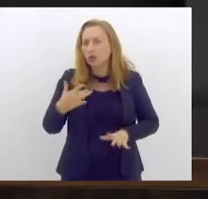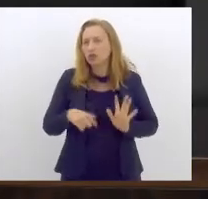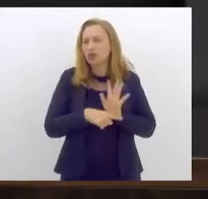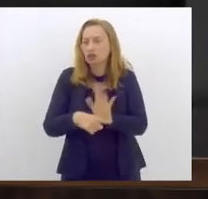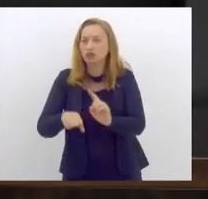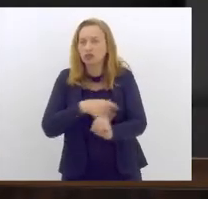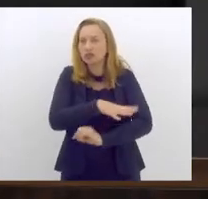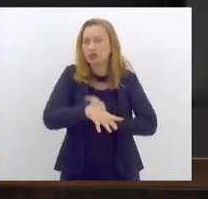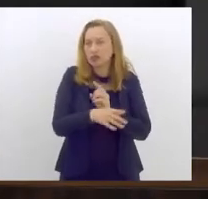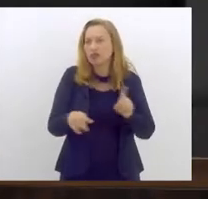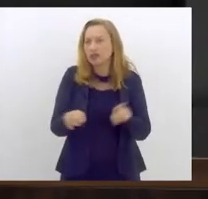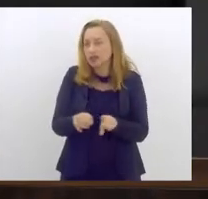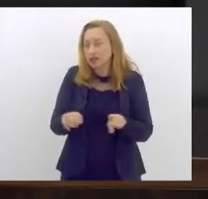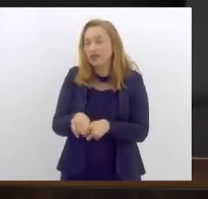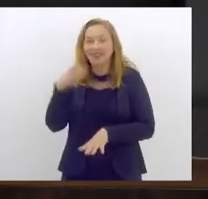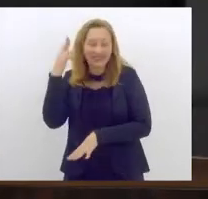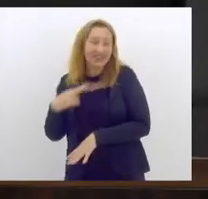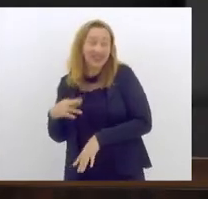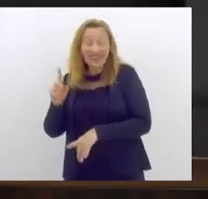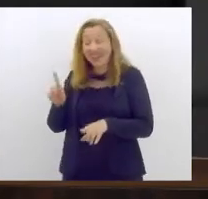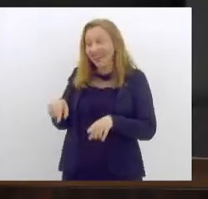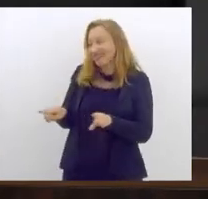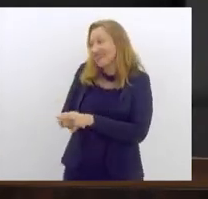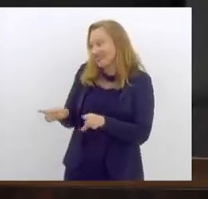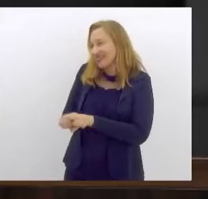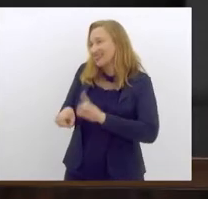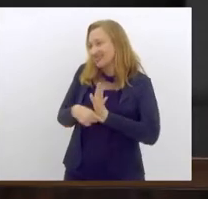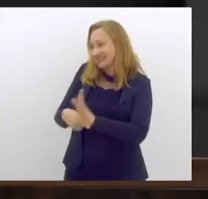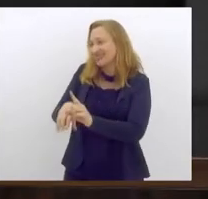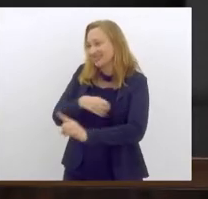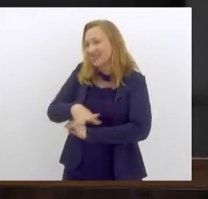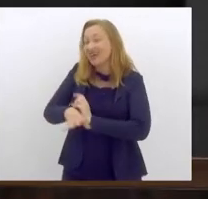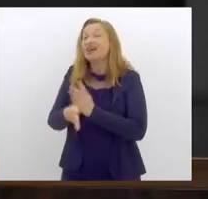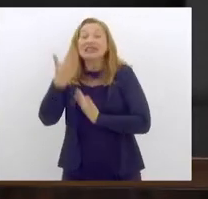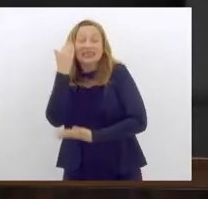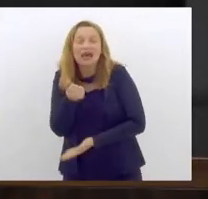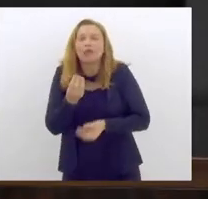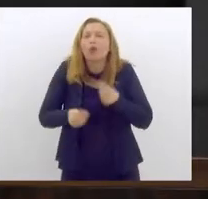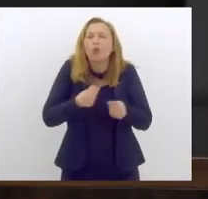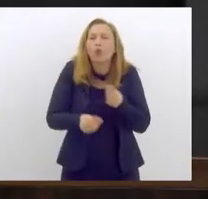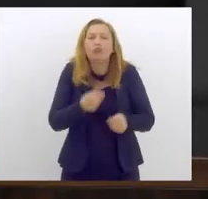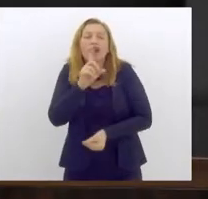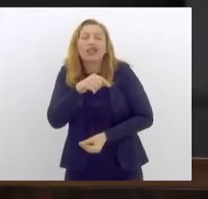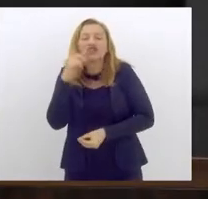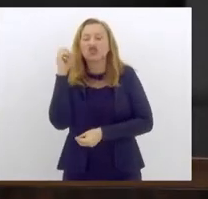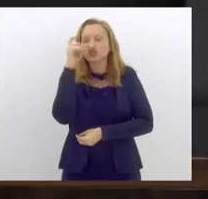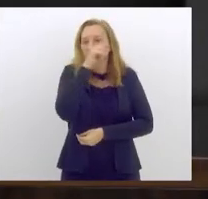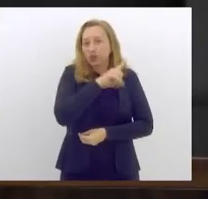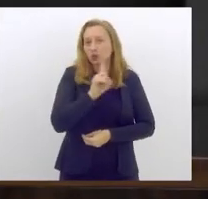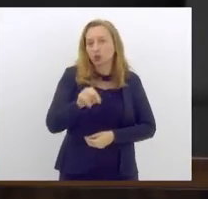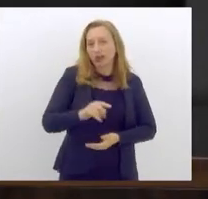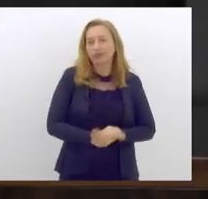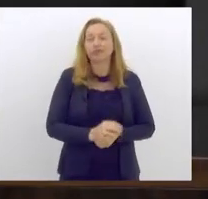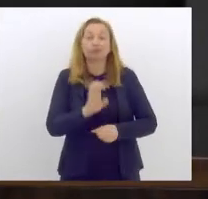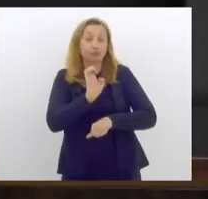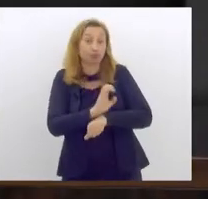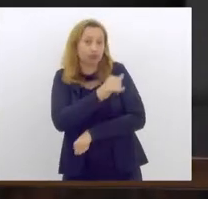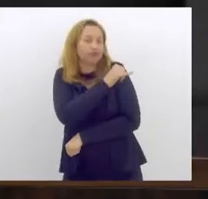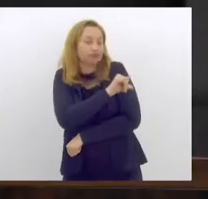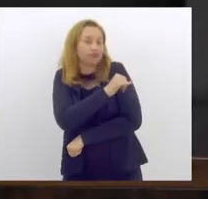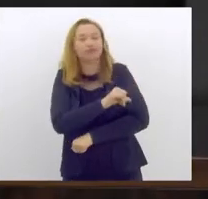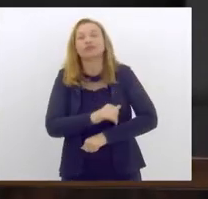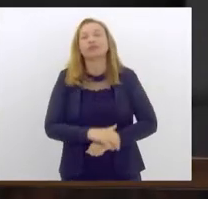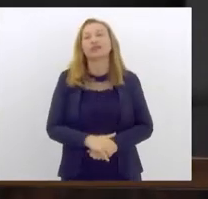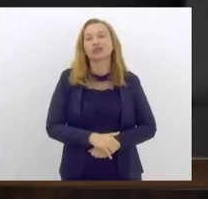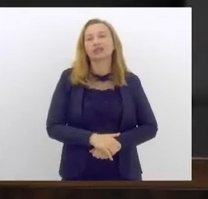também queria nada também as assistente social a gente sabe como é difícil né no estado do Rio de Janeiro